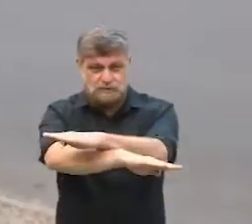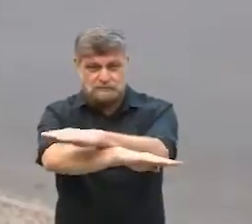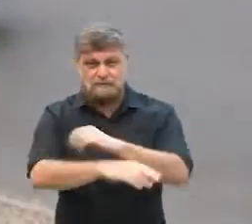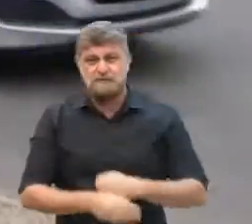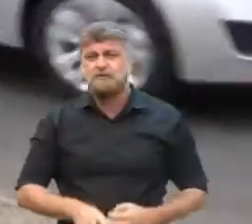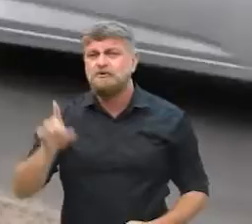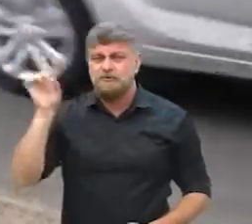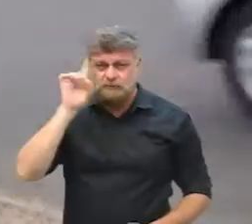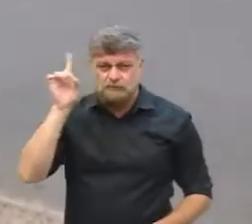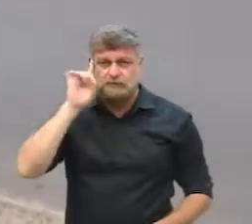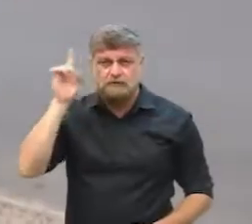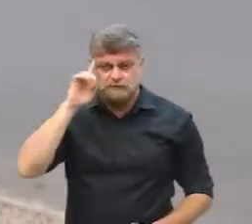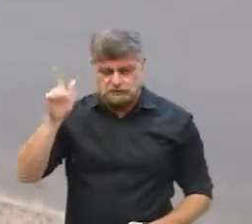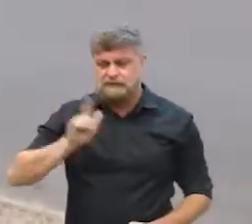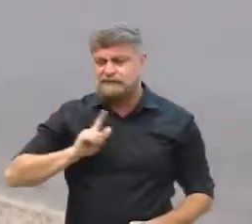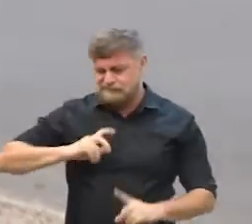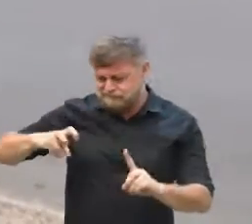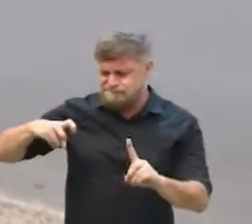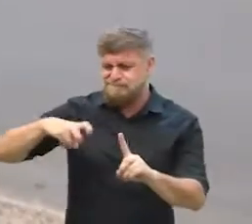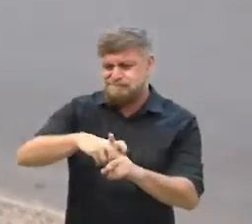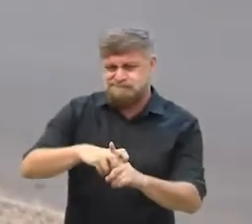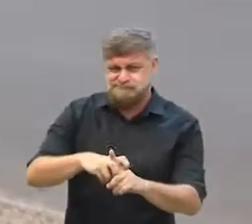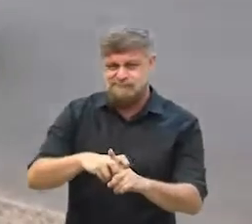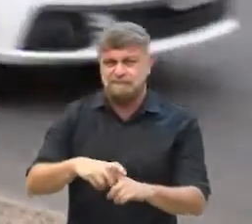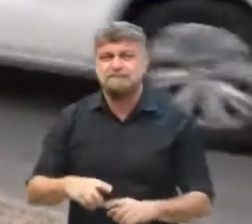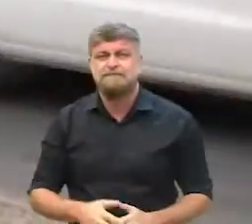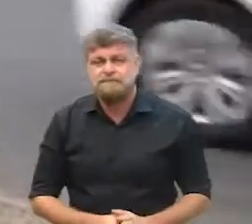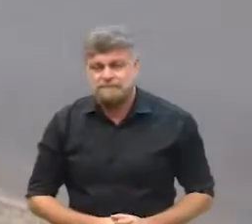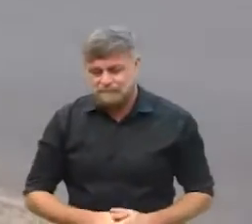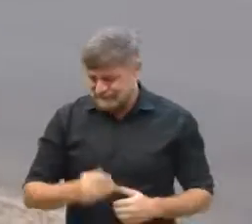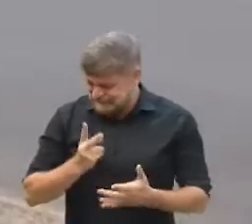cruzamento. Todo dia, é raro o dia que não tem um acidente aí,